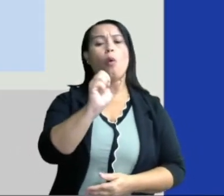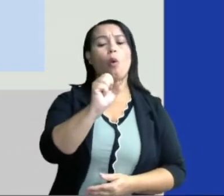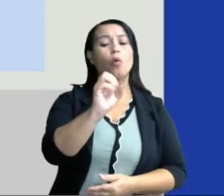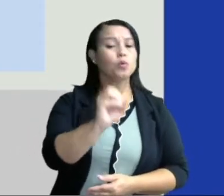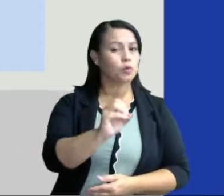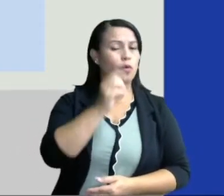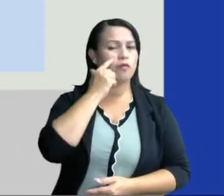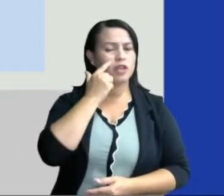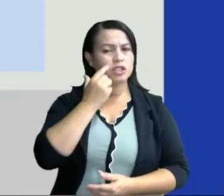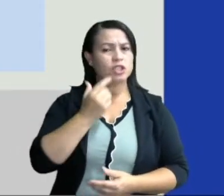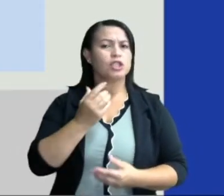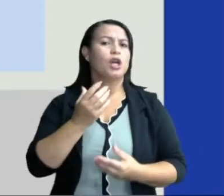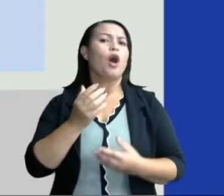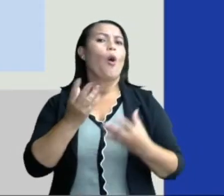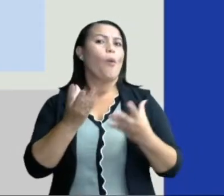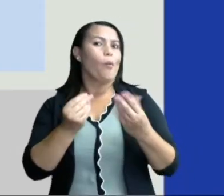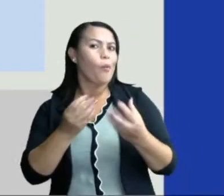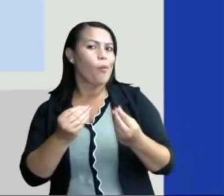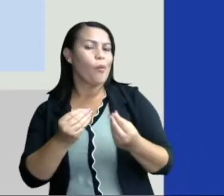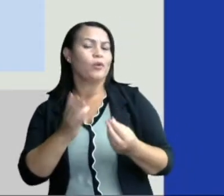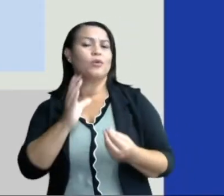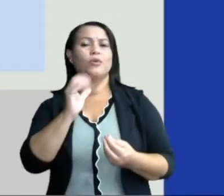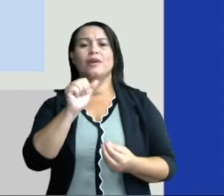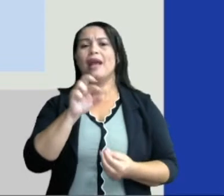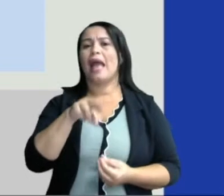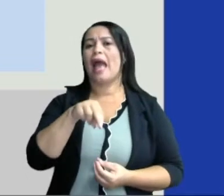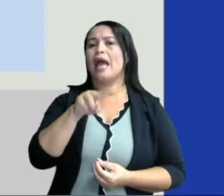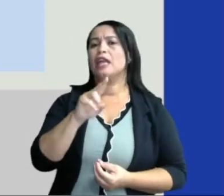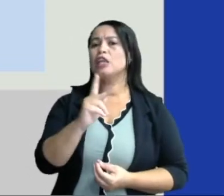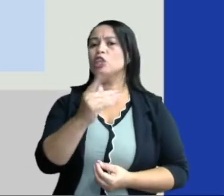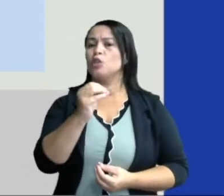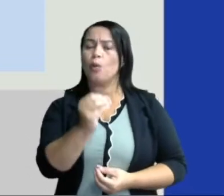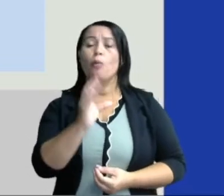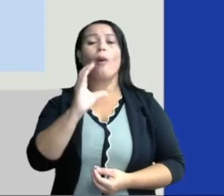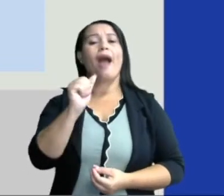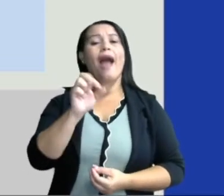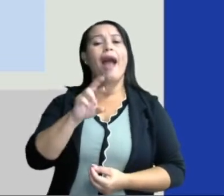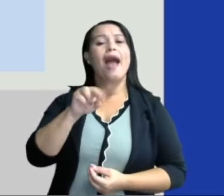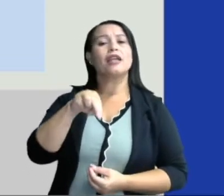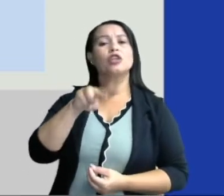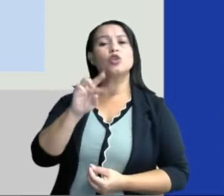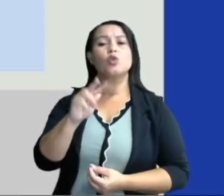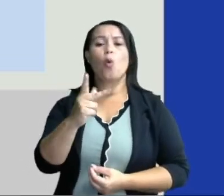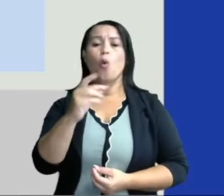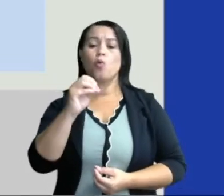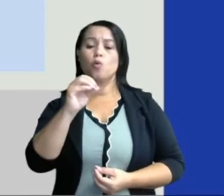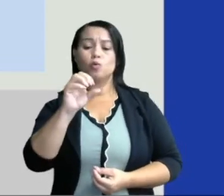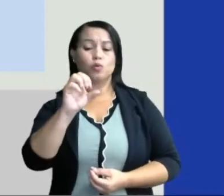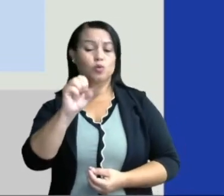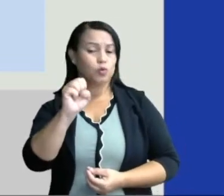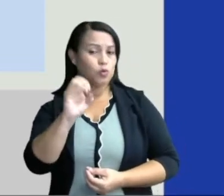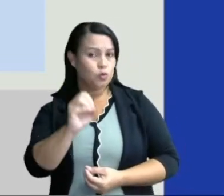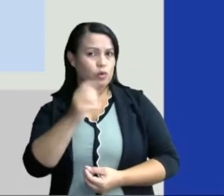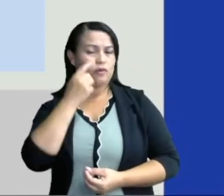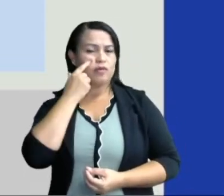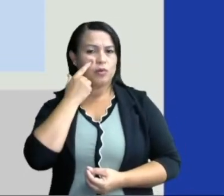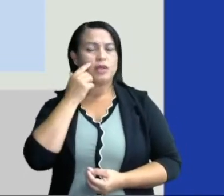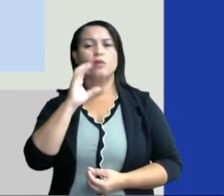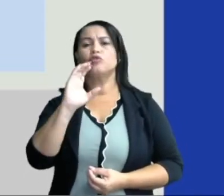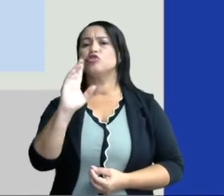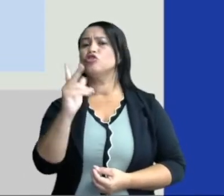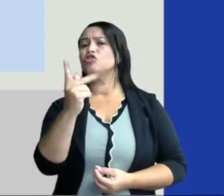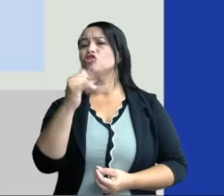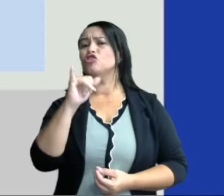deixou de ser com muito carinho por carinhoso. Cheio de. Então, eu substituí esse cheio